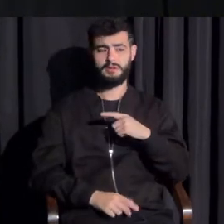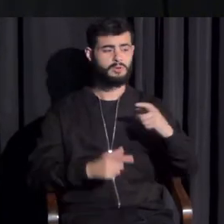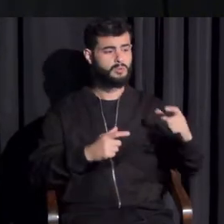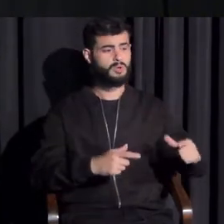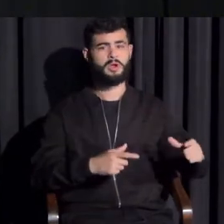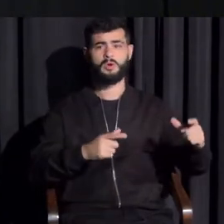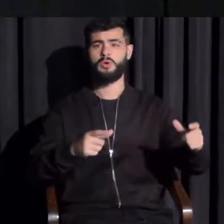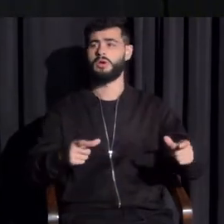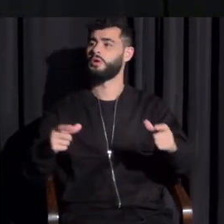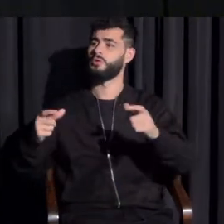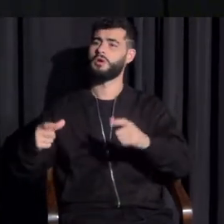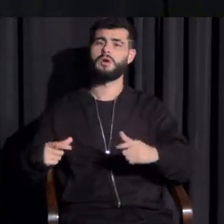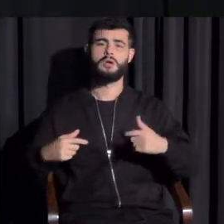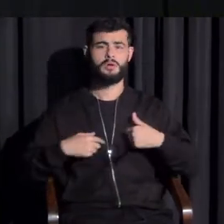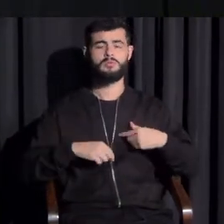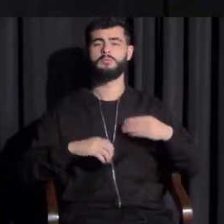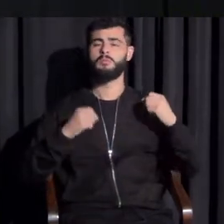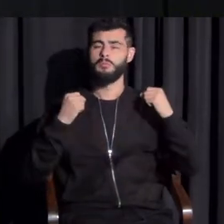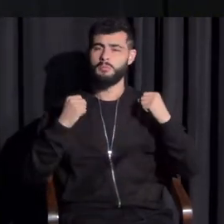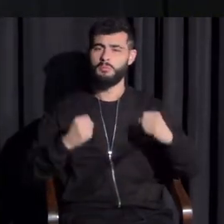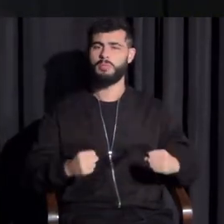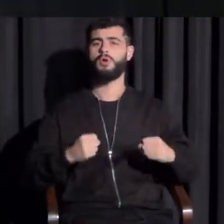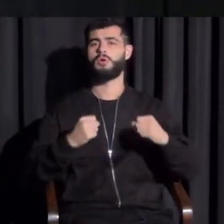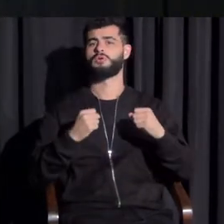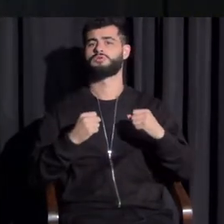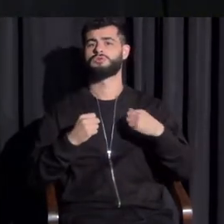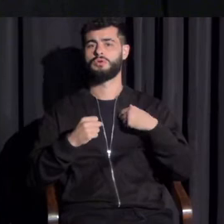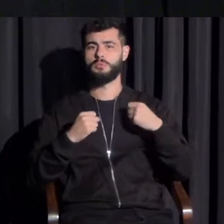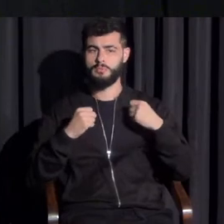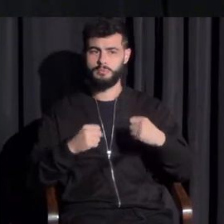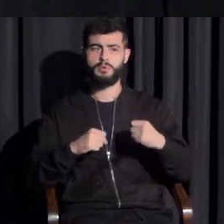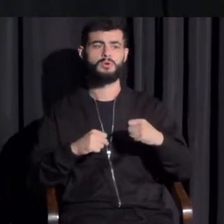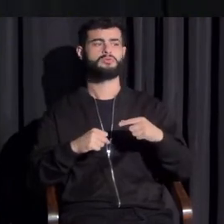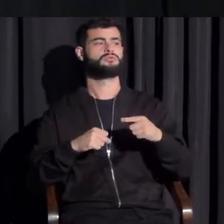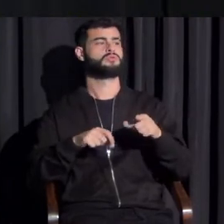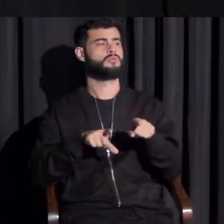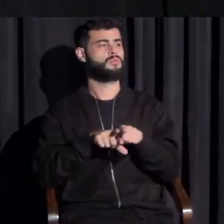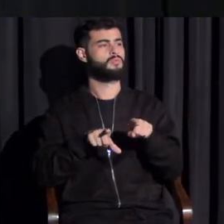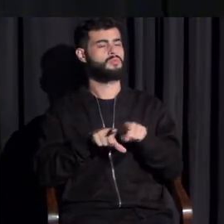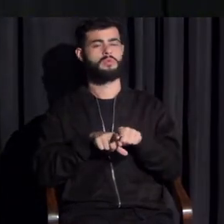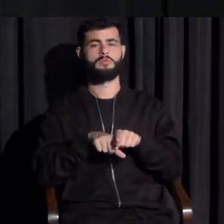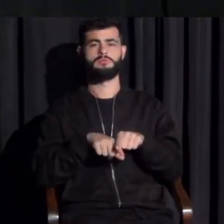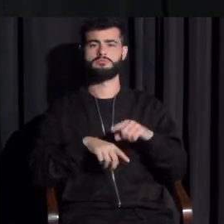posso, no qual eu posso construir também essa pertença,